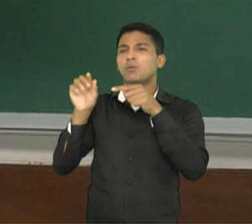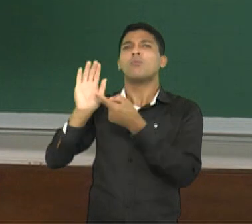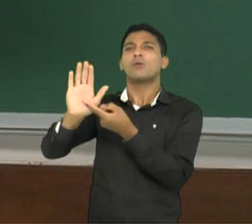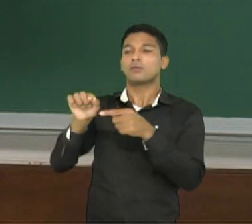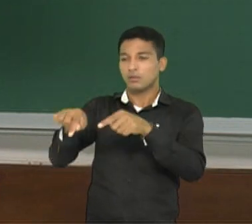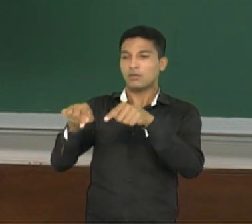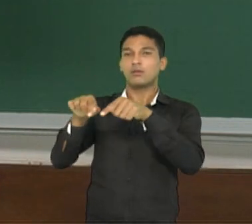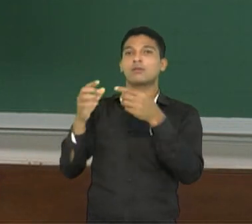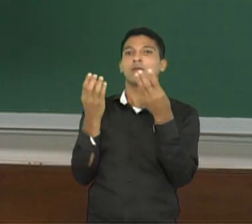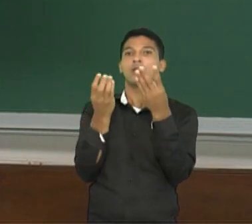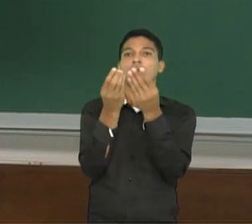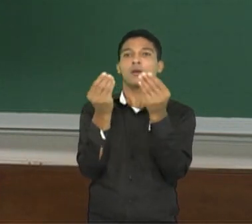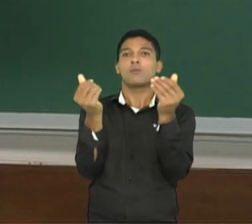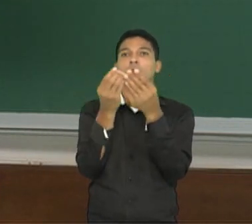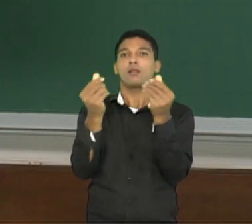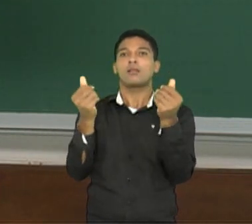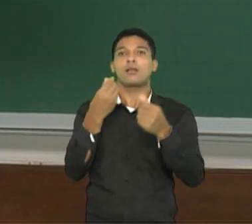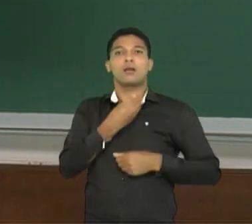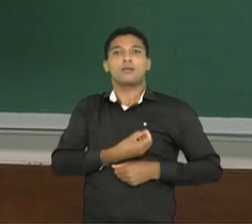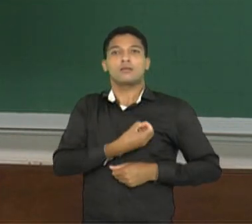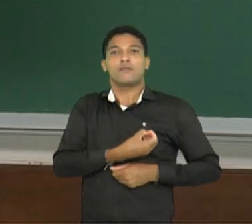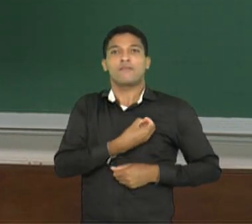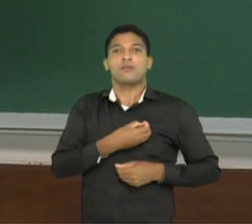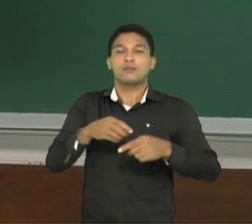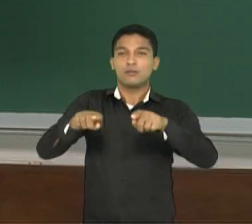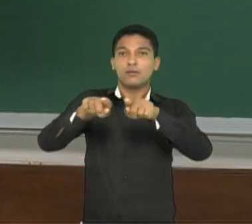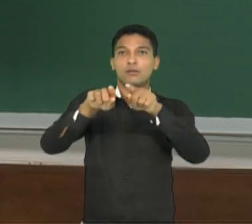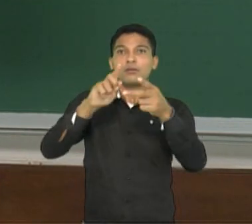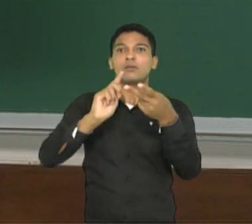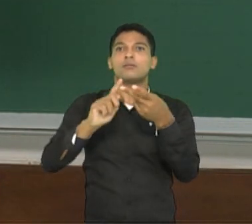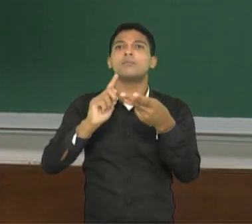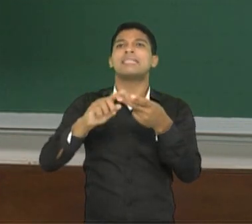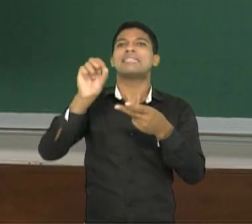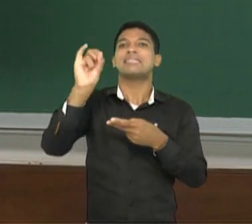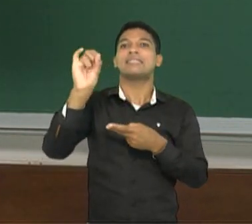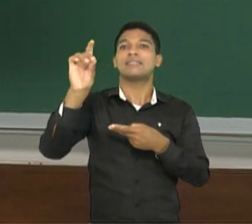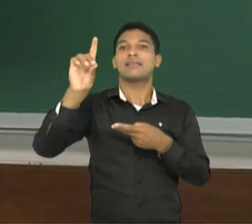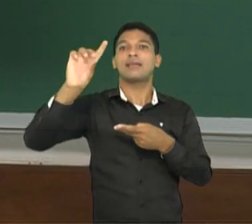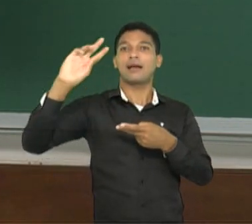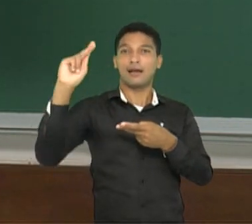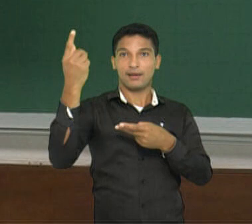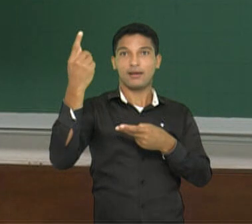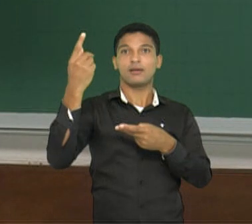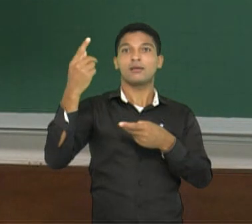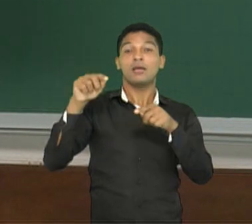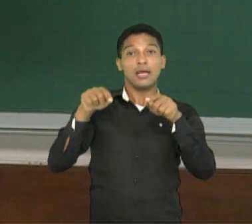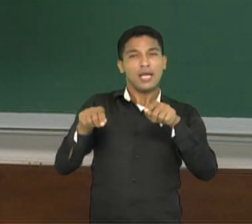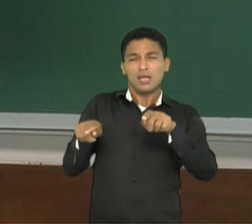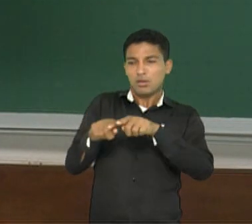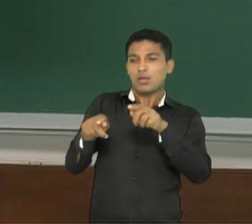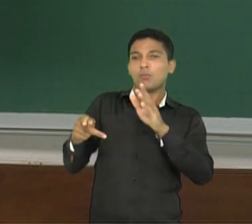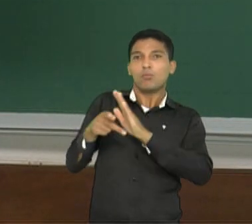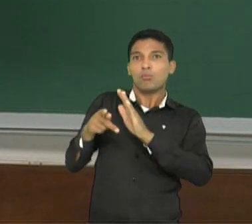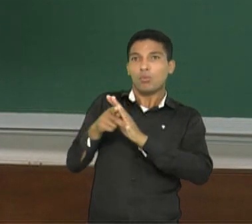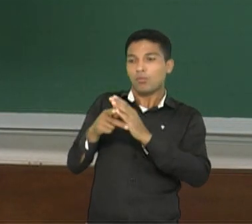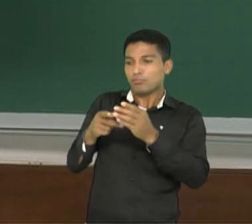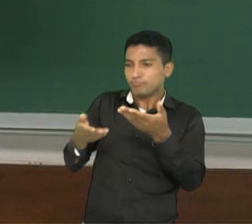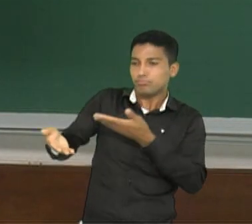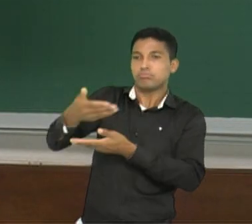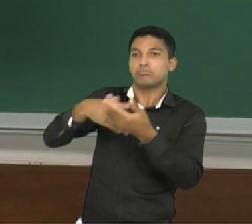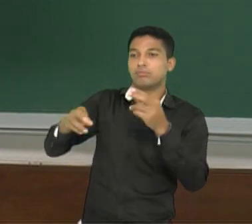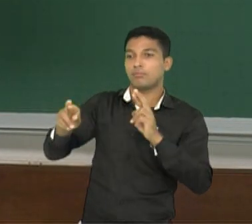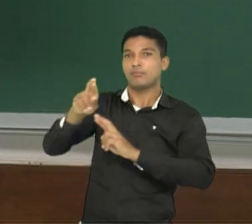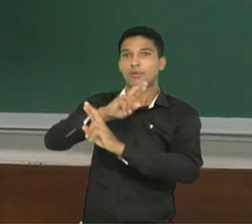o IDH, tudo que está relacionado à população é a prerrogativa ali, a